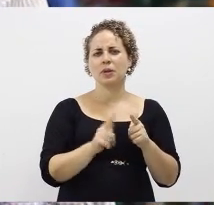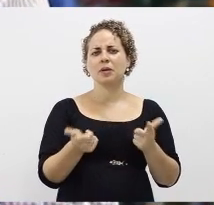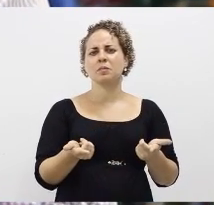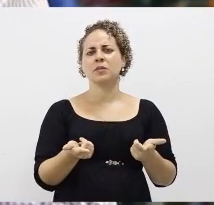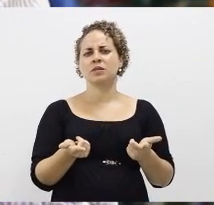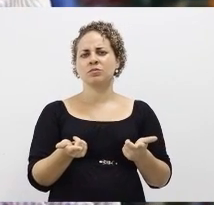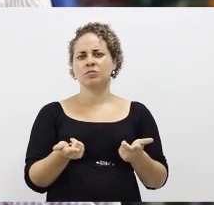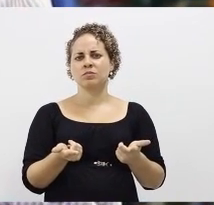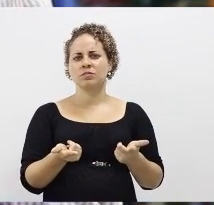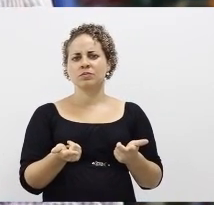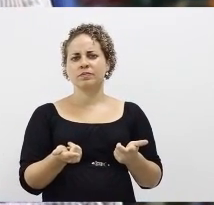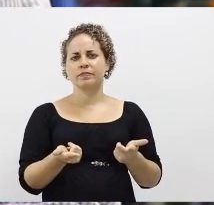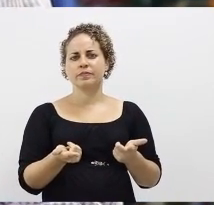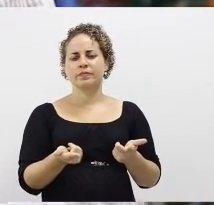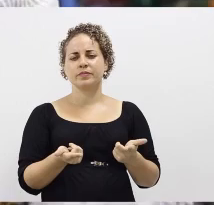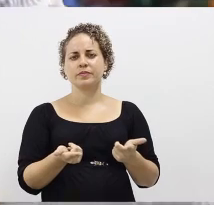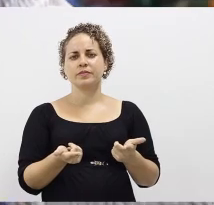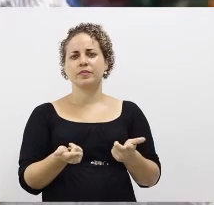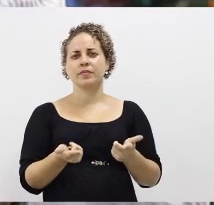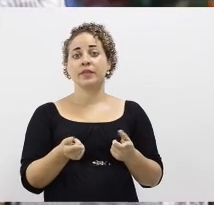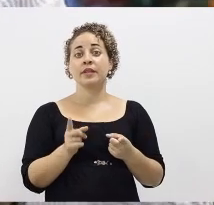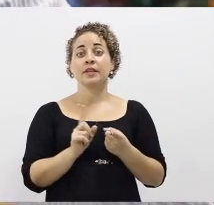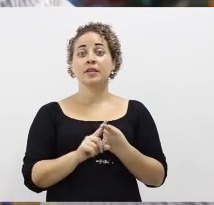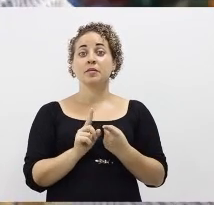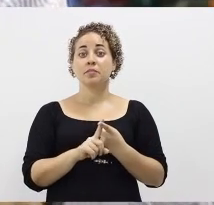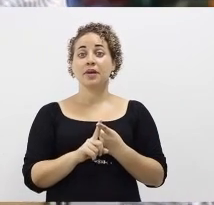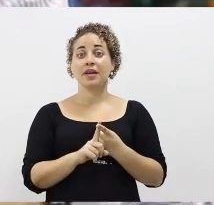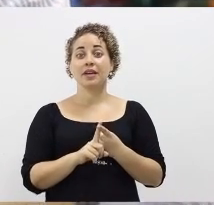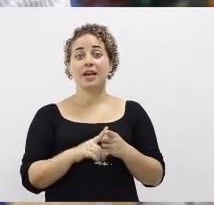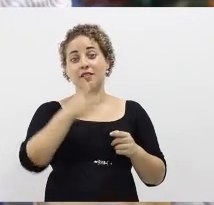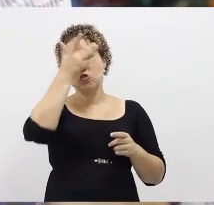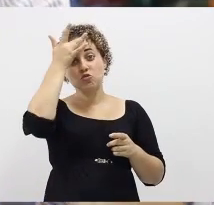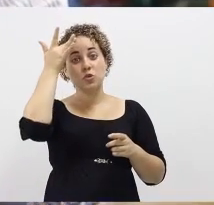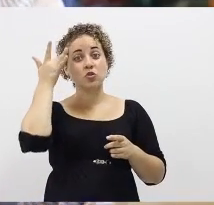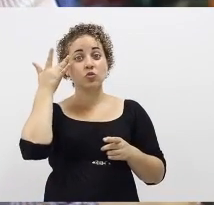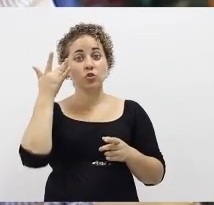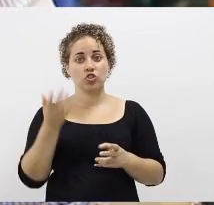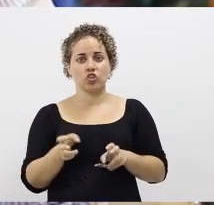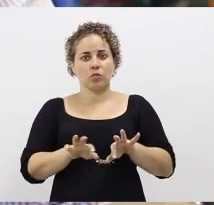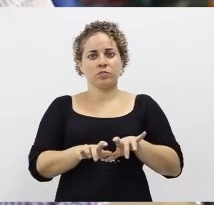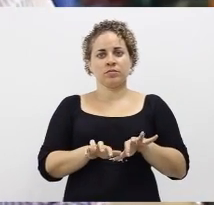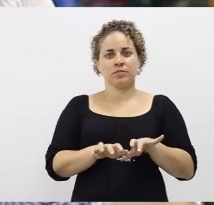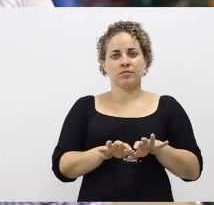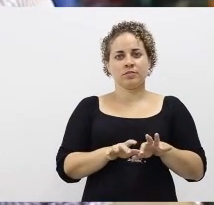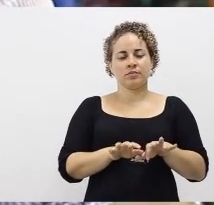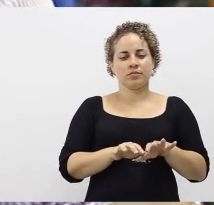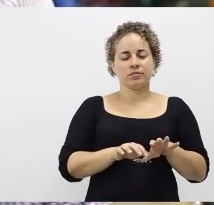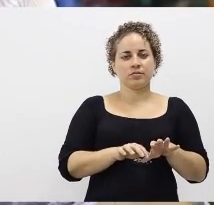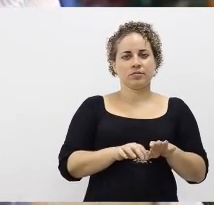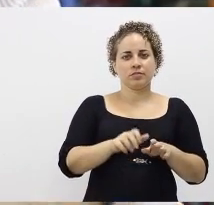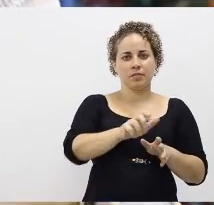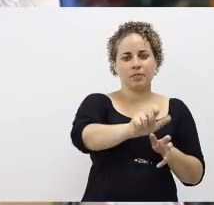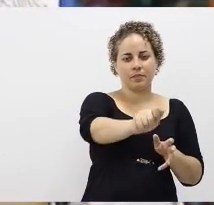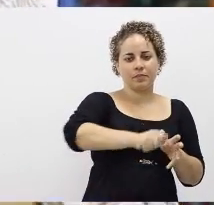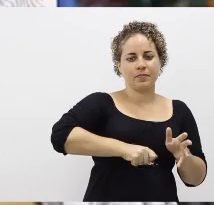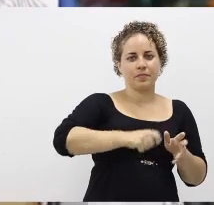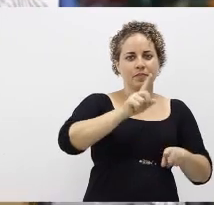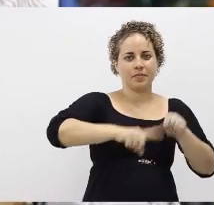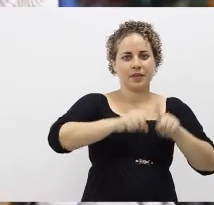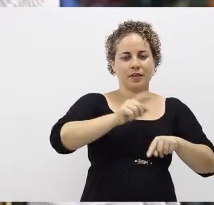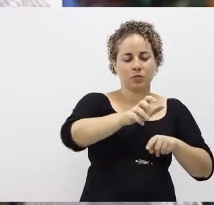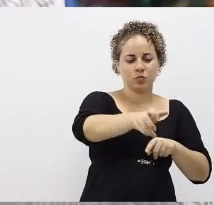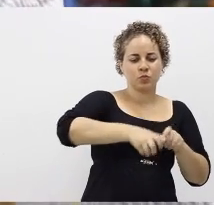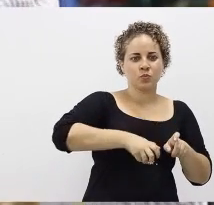é consequência? E a quantidade de operadores de caixa é suficiente? Será que o